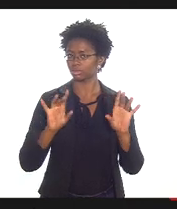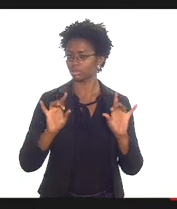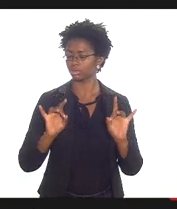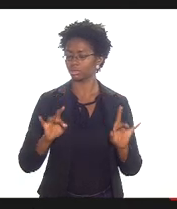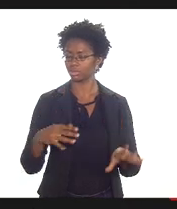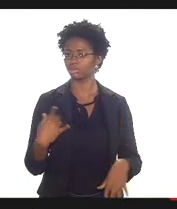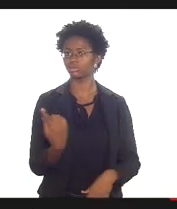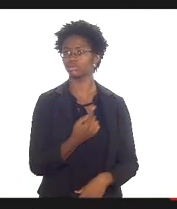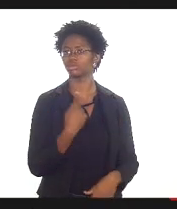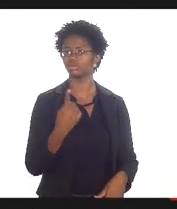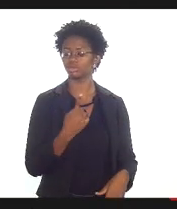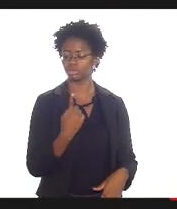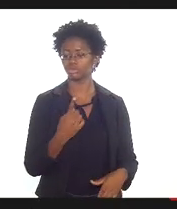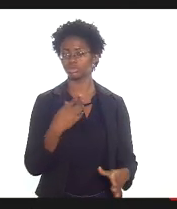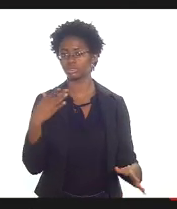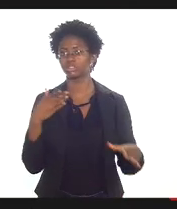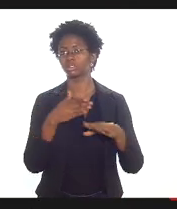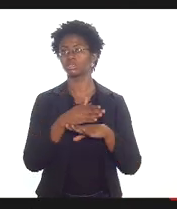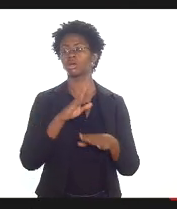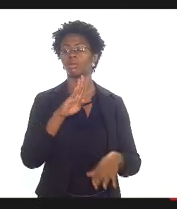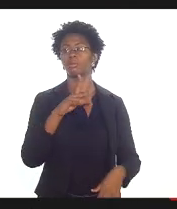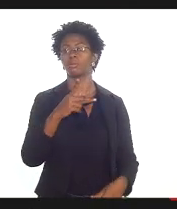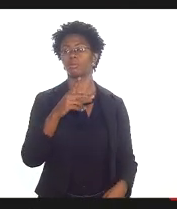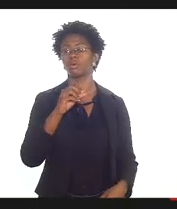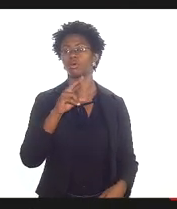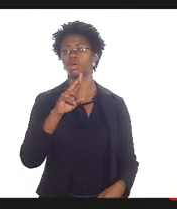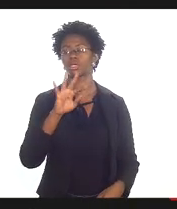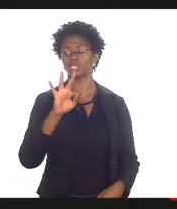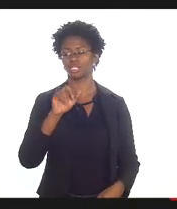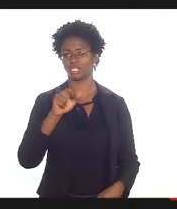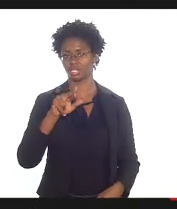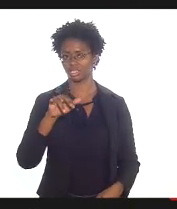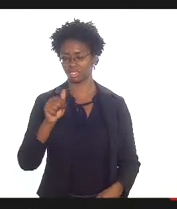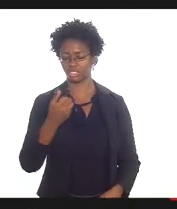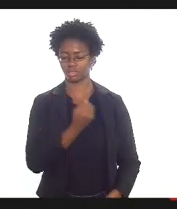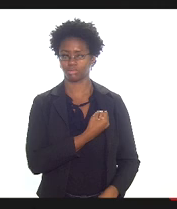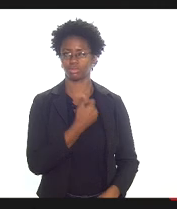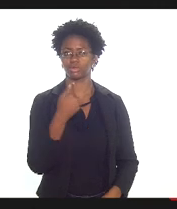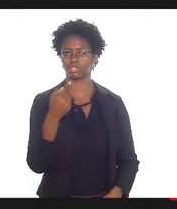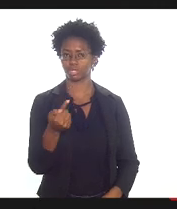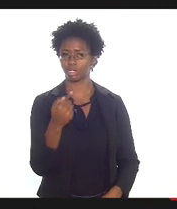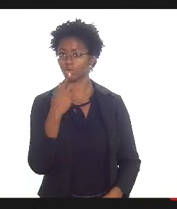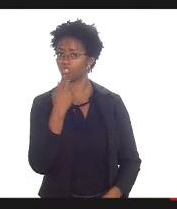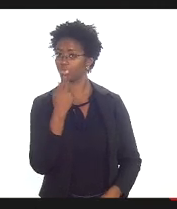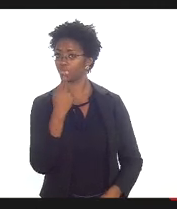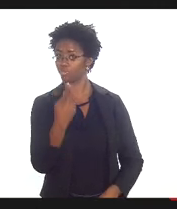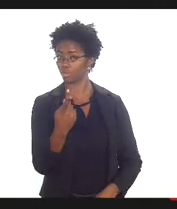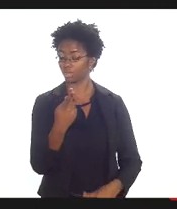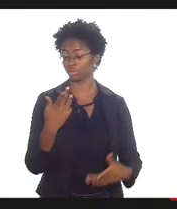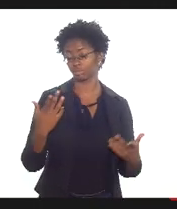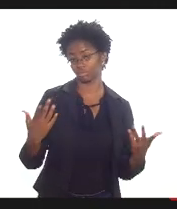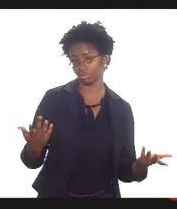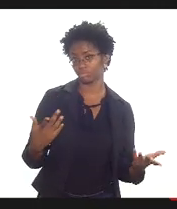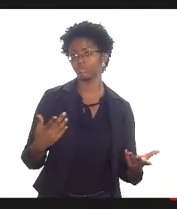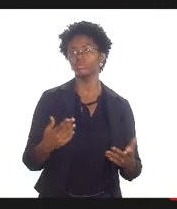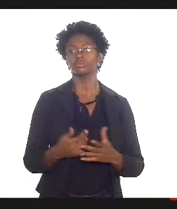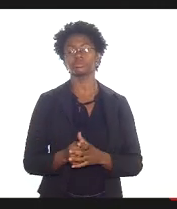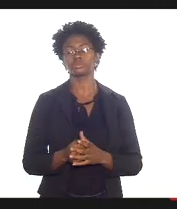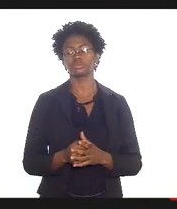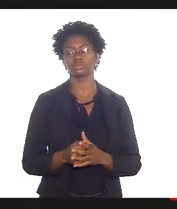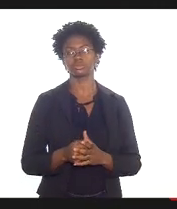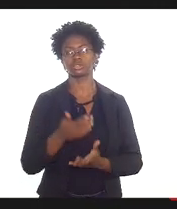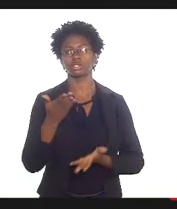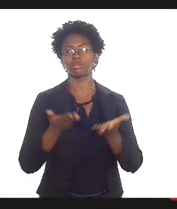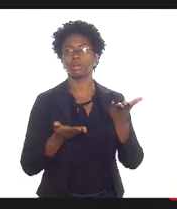a gente vai para a portaria normativa número 7, apesar dela falar sobre compensação à Petrobras,